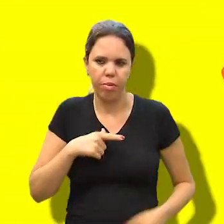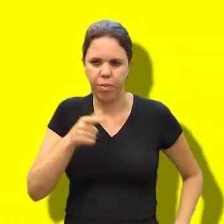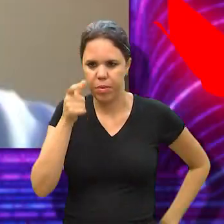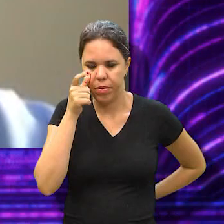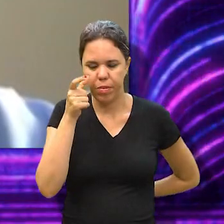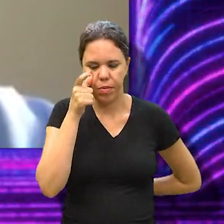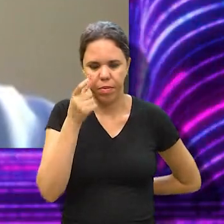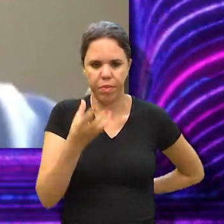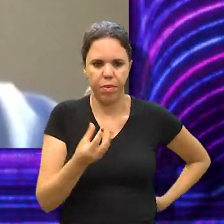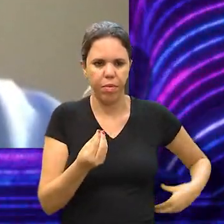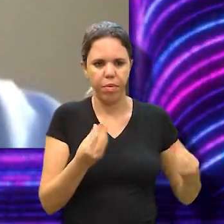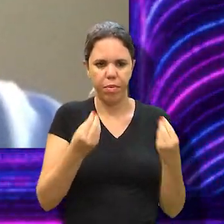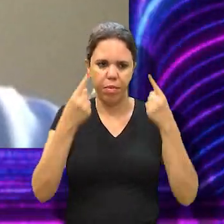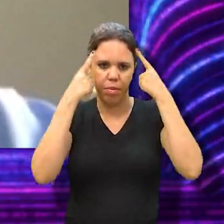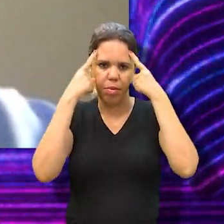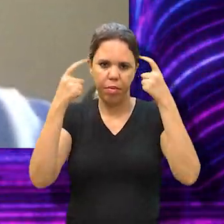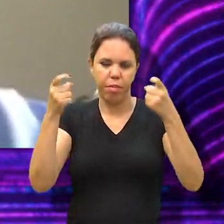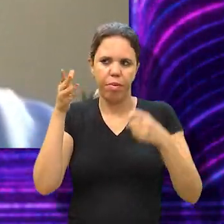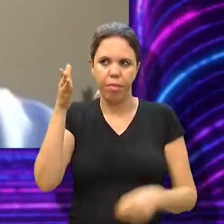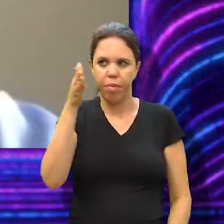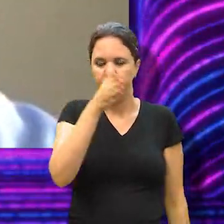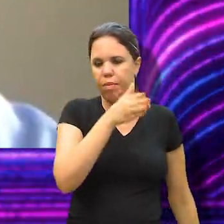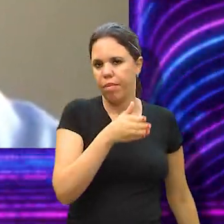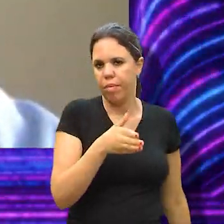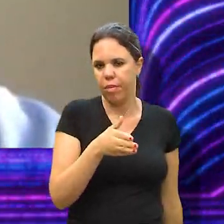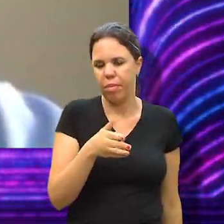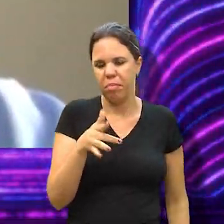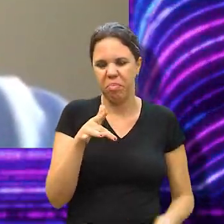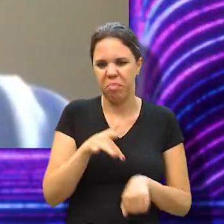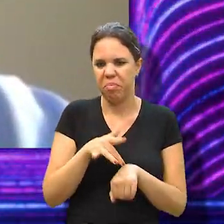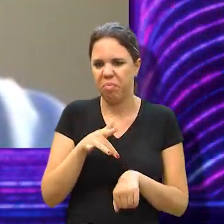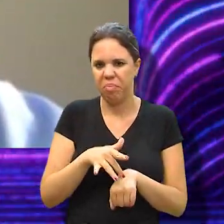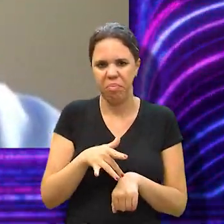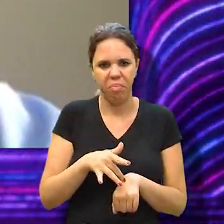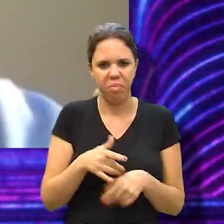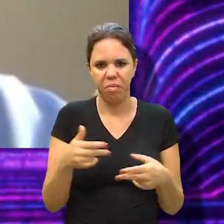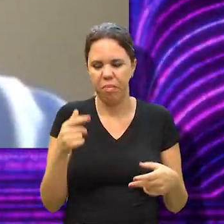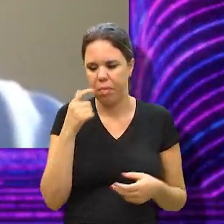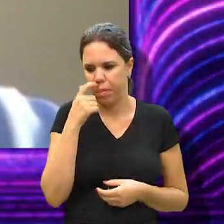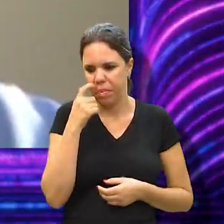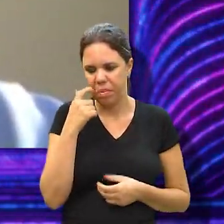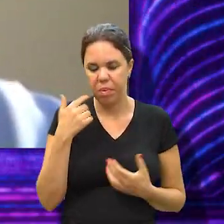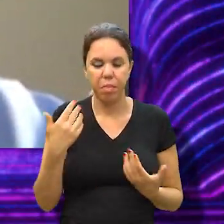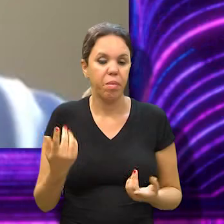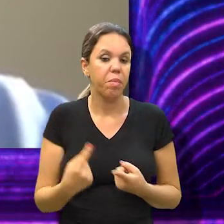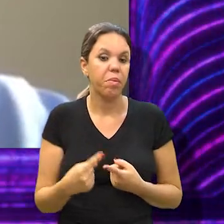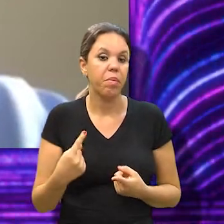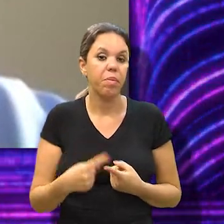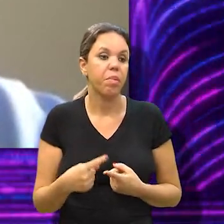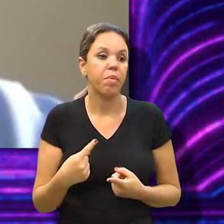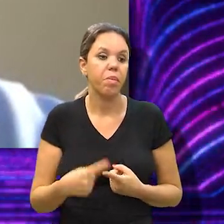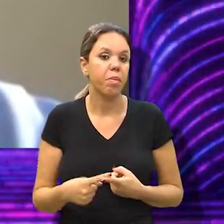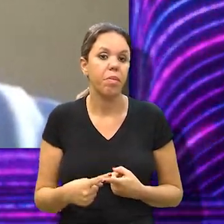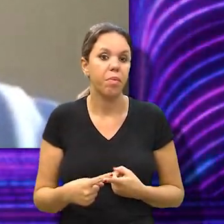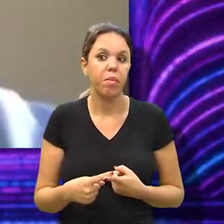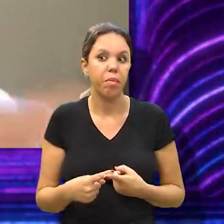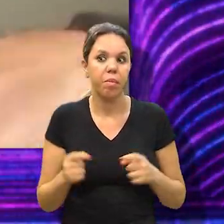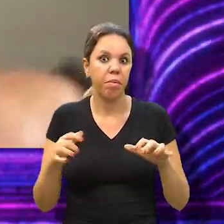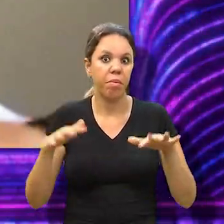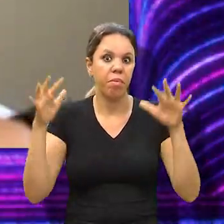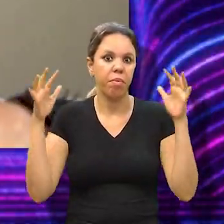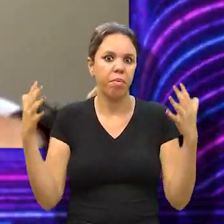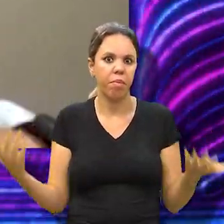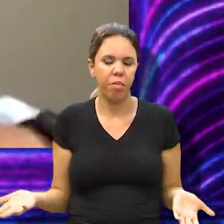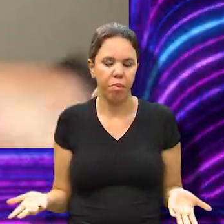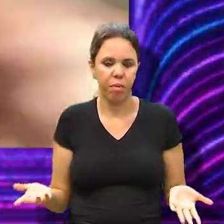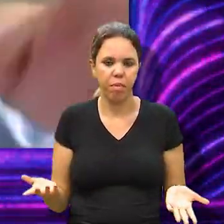né, vê tanta violência, né? Tantos absurdos, tantas coisas. Então, por que um pouco não no